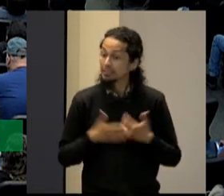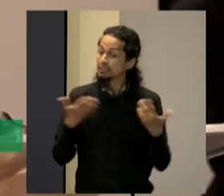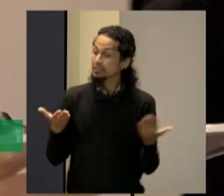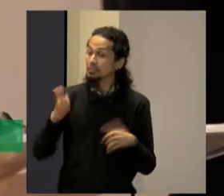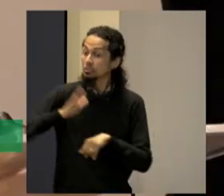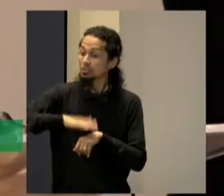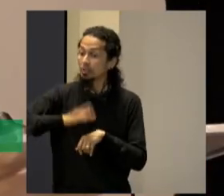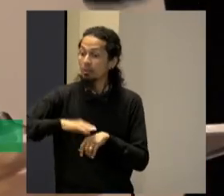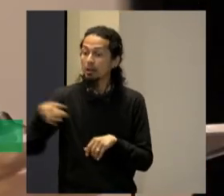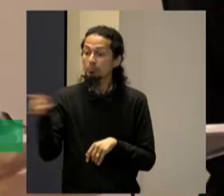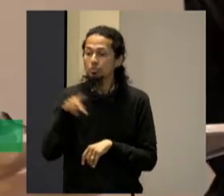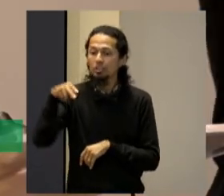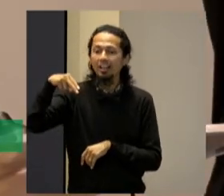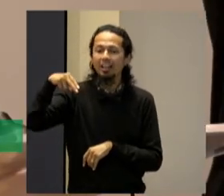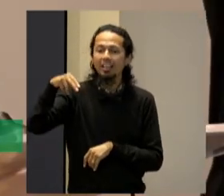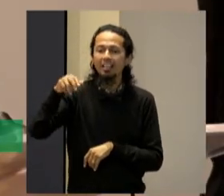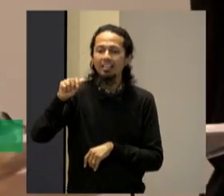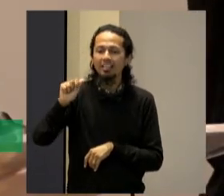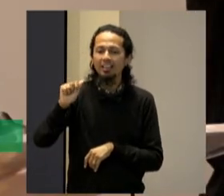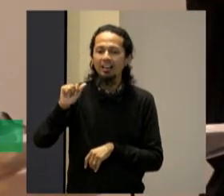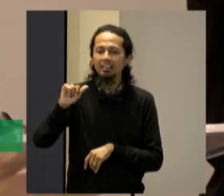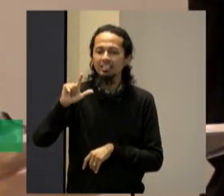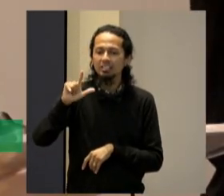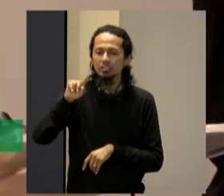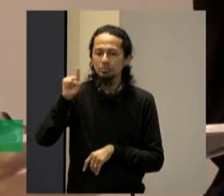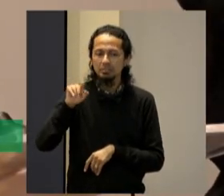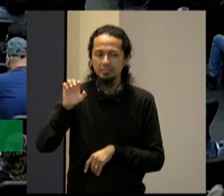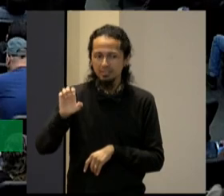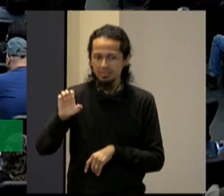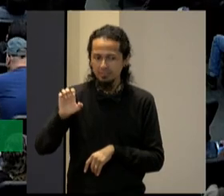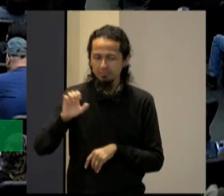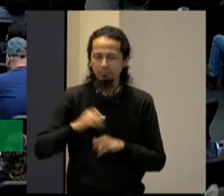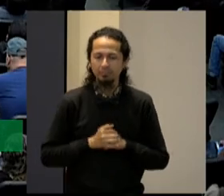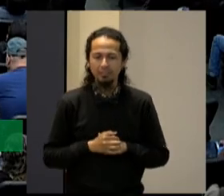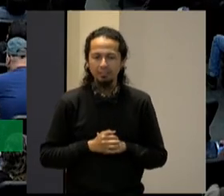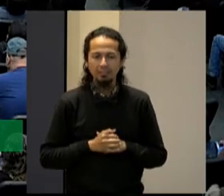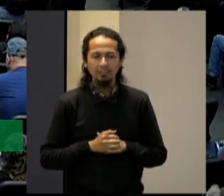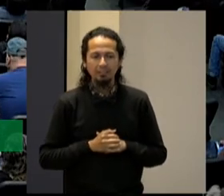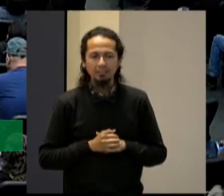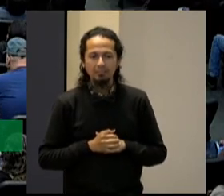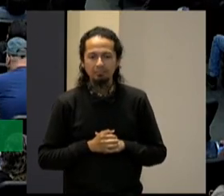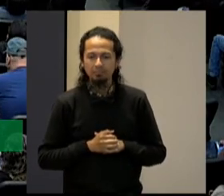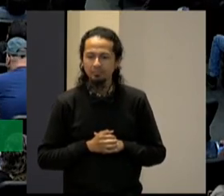chamar também a professora Nailze a sentar aqui, por favor. Aí eu me sento lá